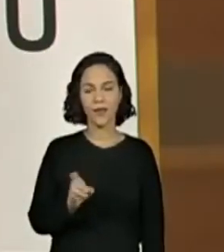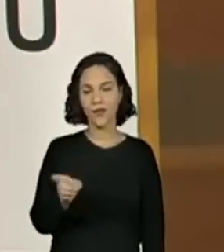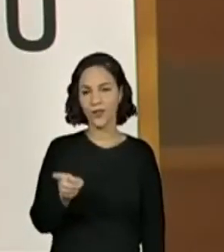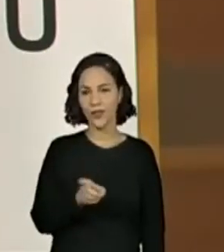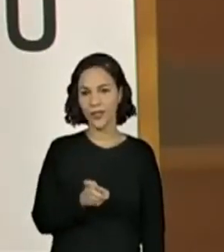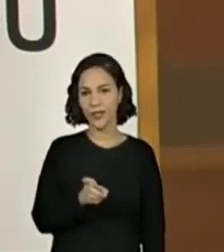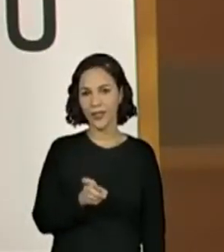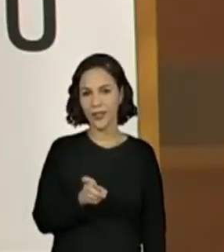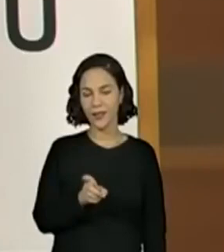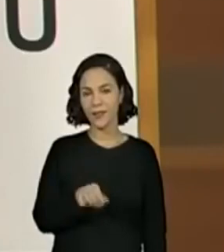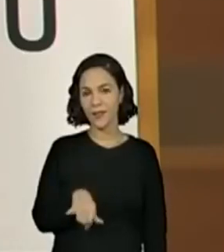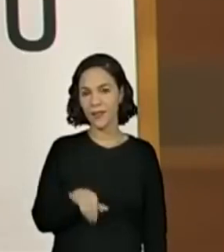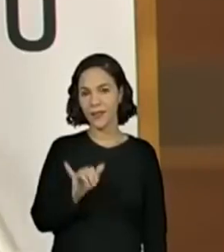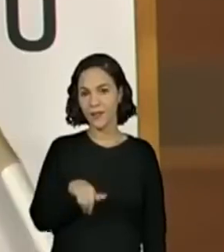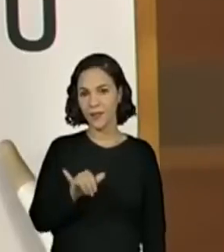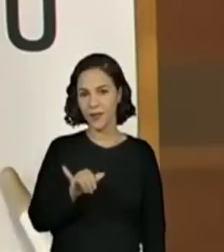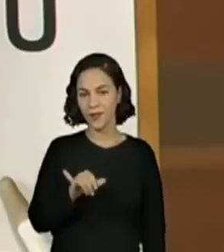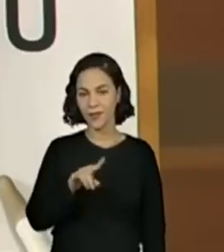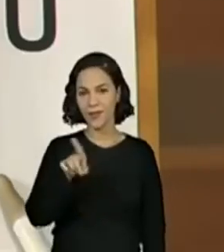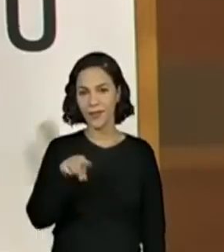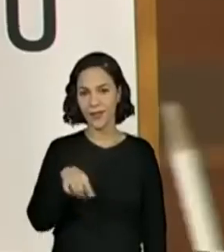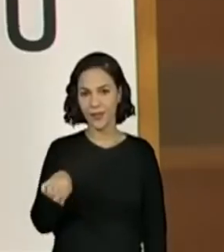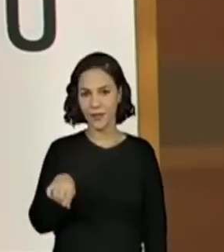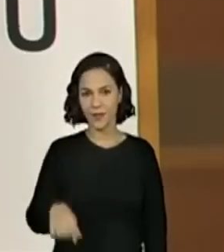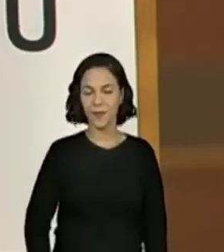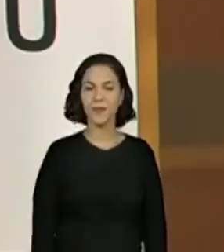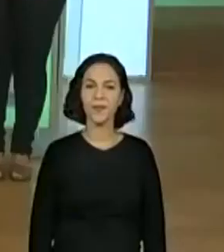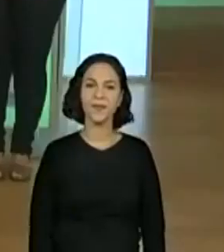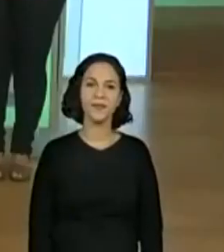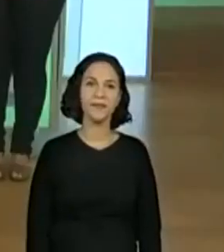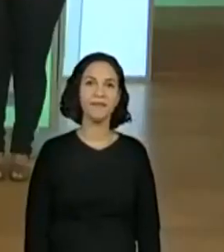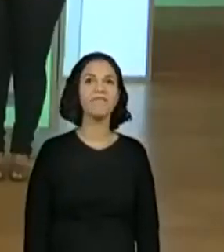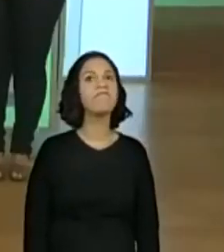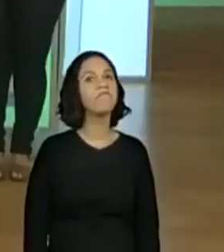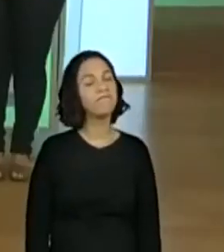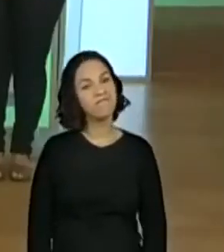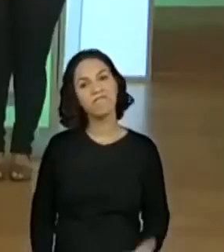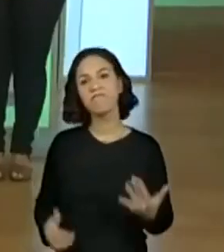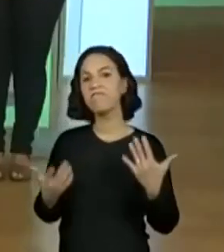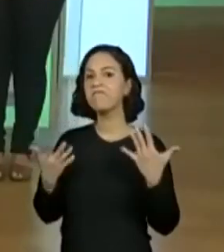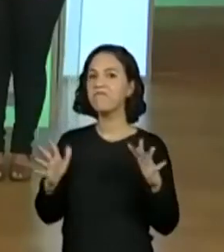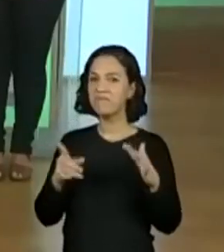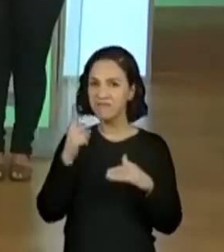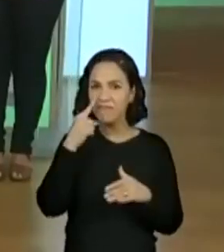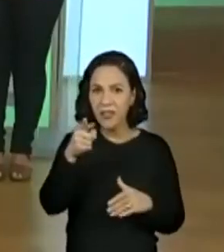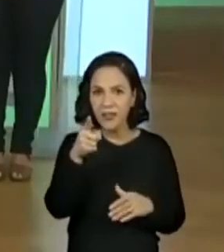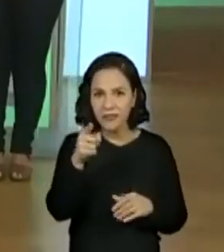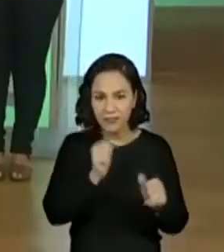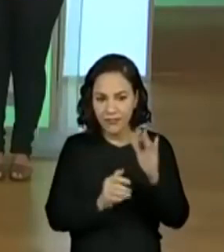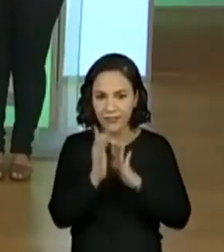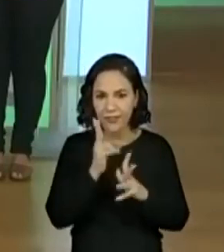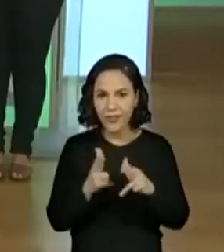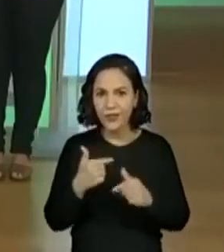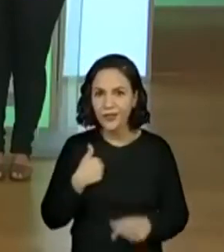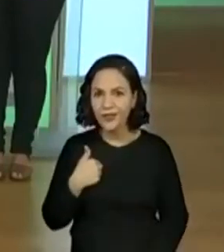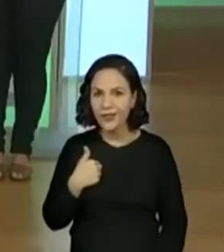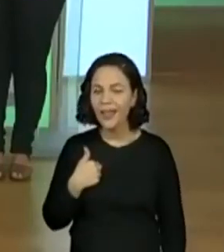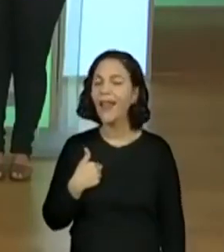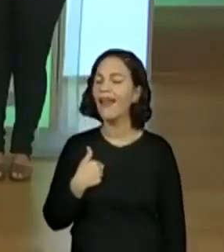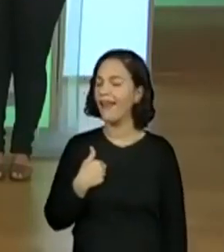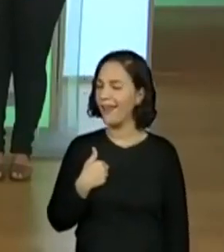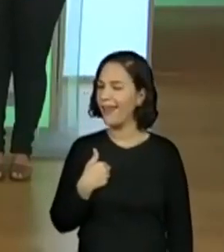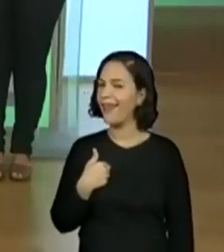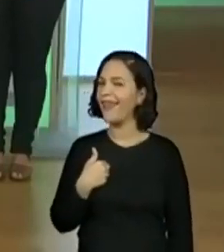X, Y, Z. Muito bem. Todo mundo comigo, professor? Sim, com certeza. Todos. Ah,